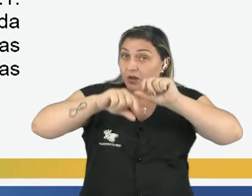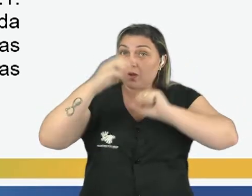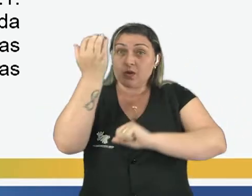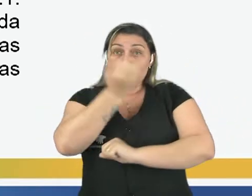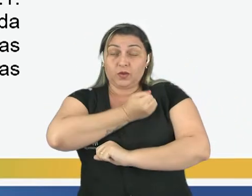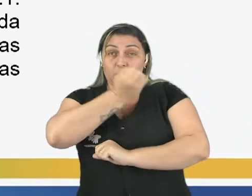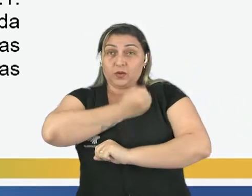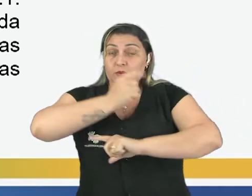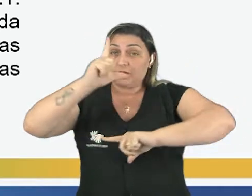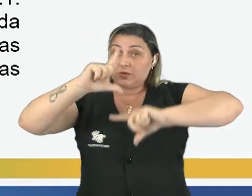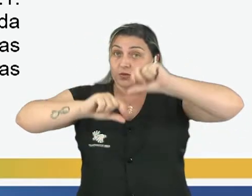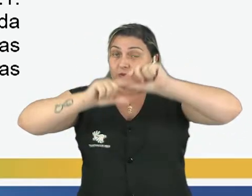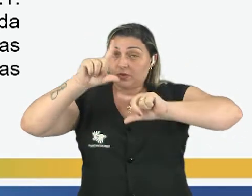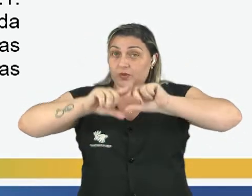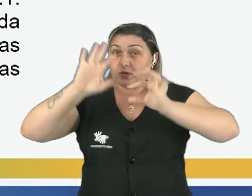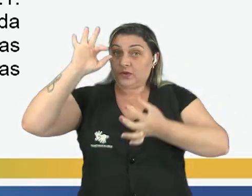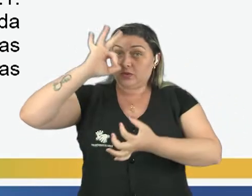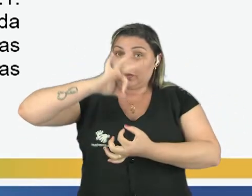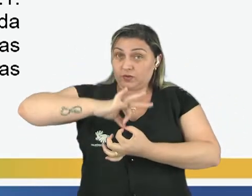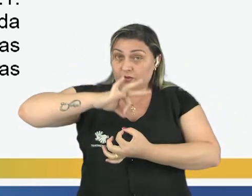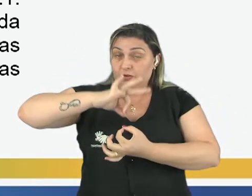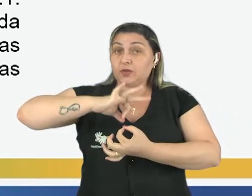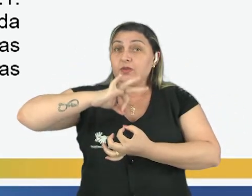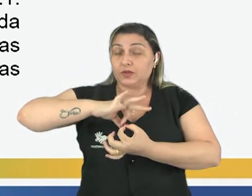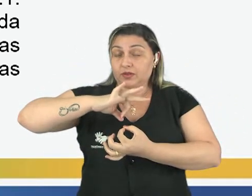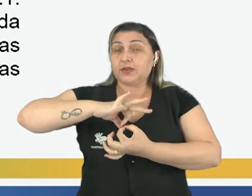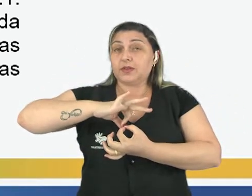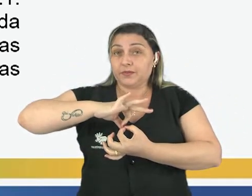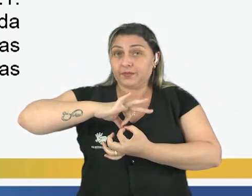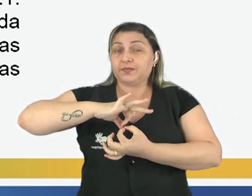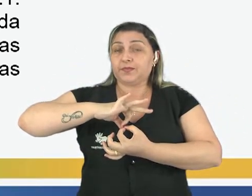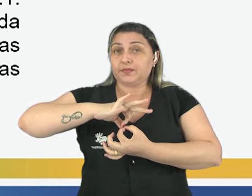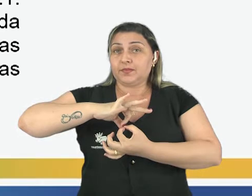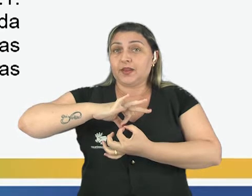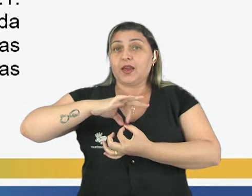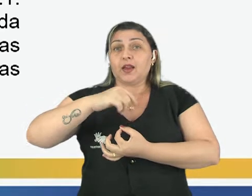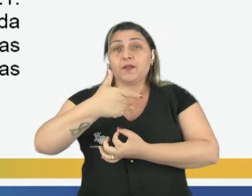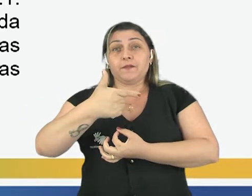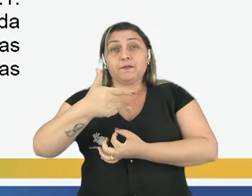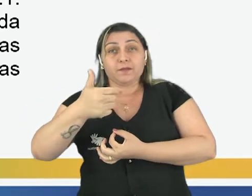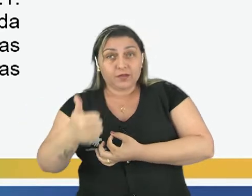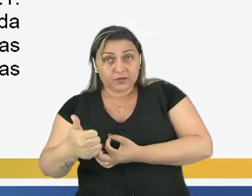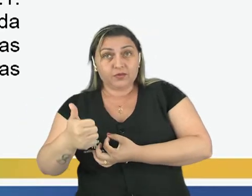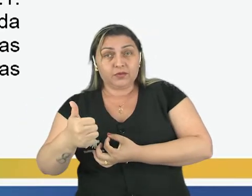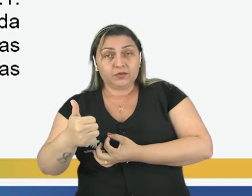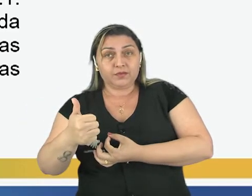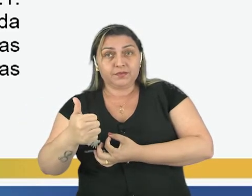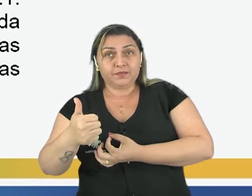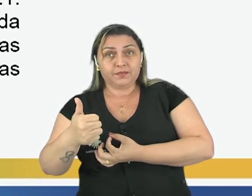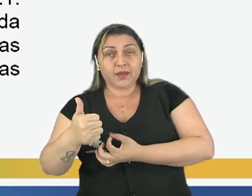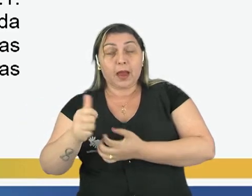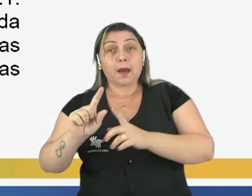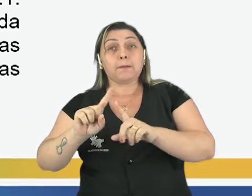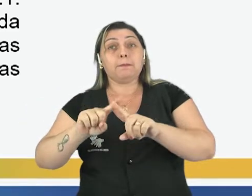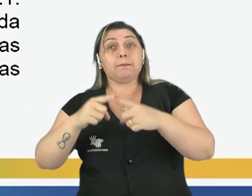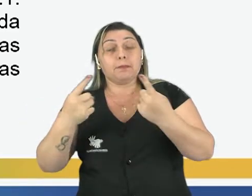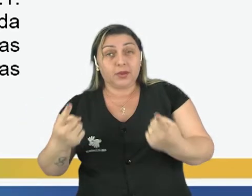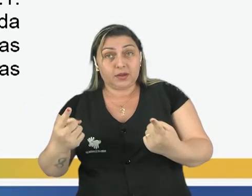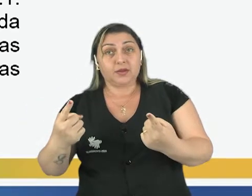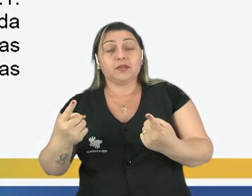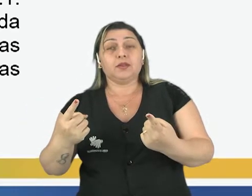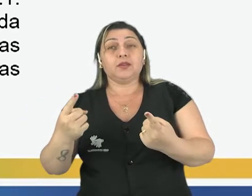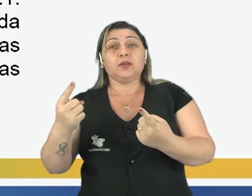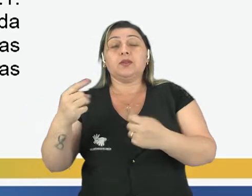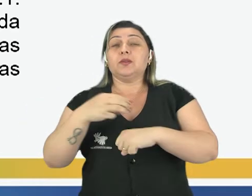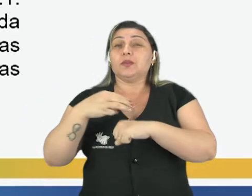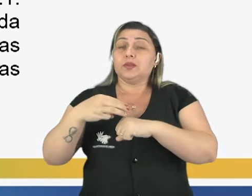número de constelações zodiacais elegíveis chegaria a 21. Ademais, do